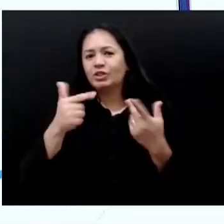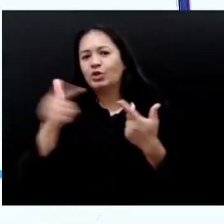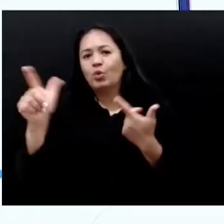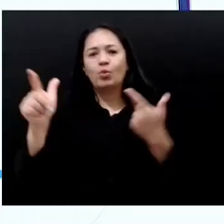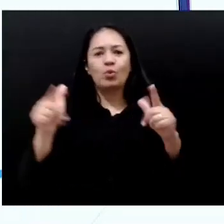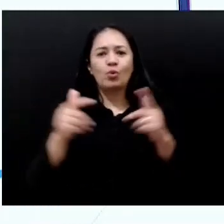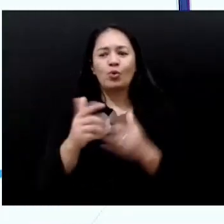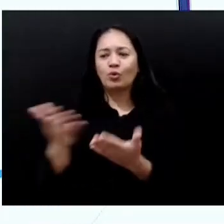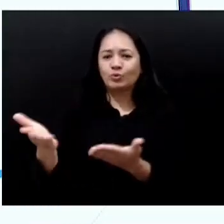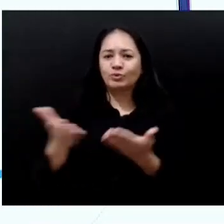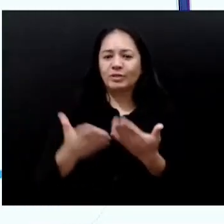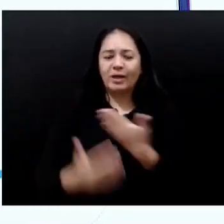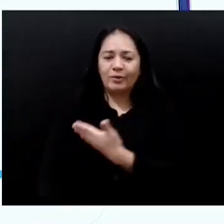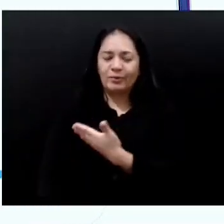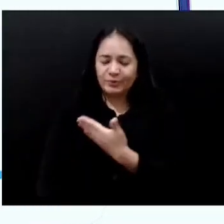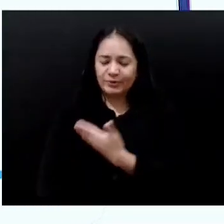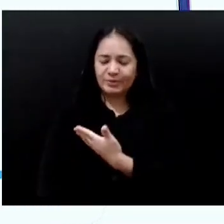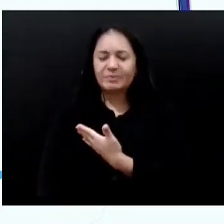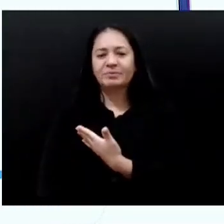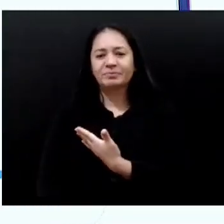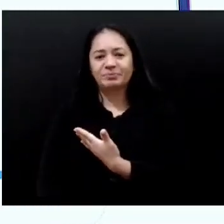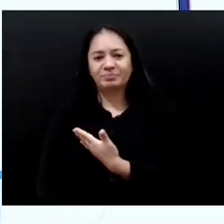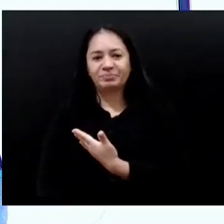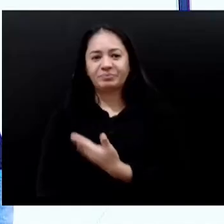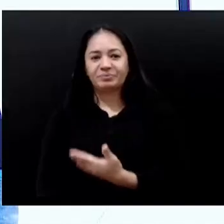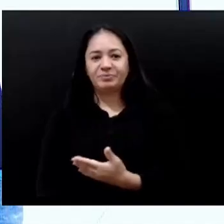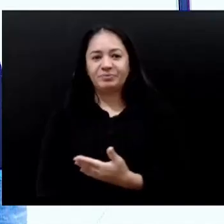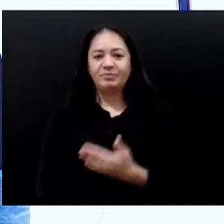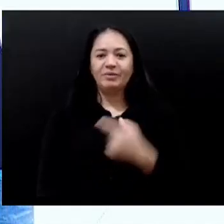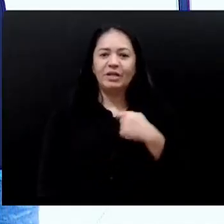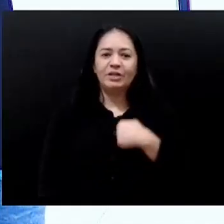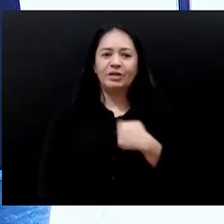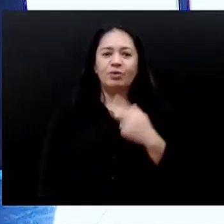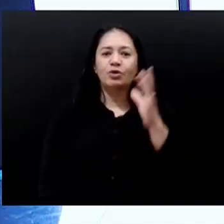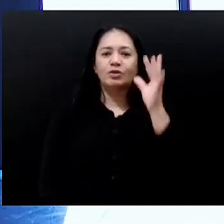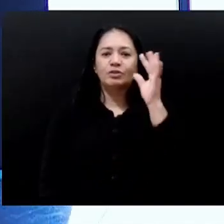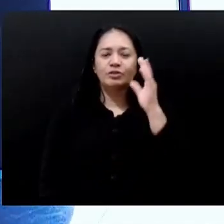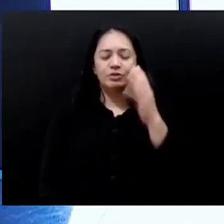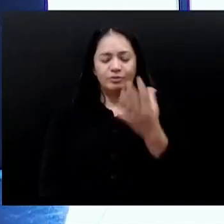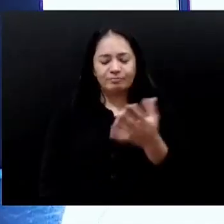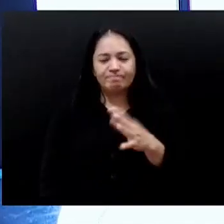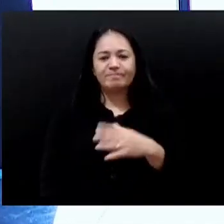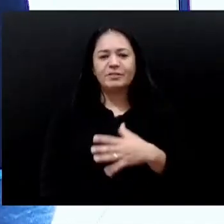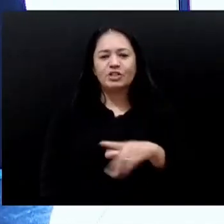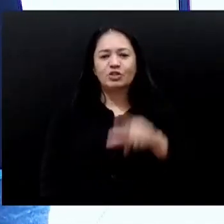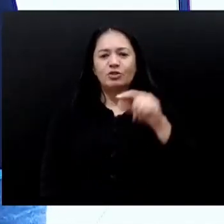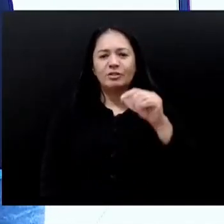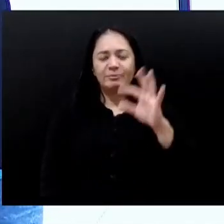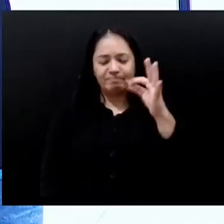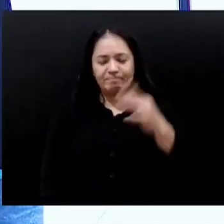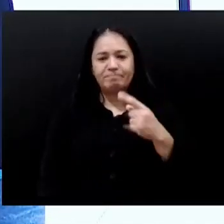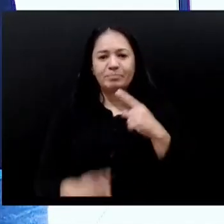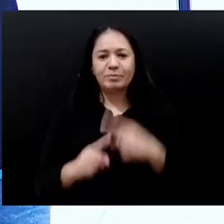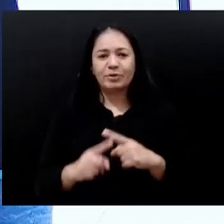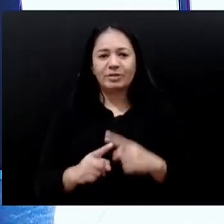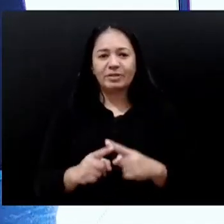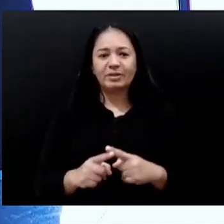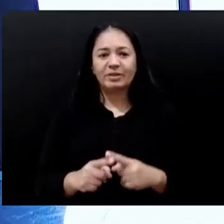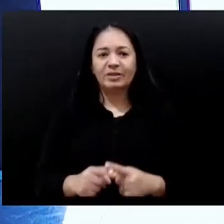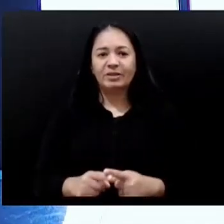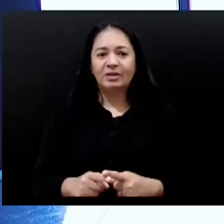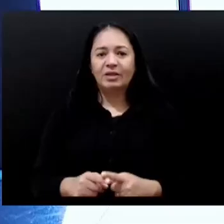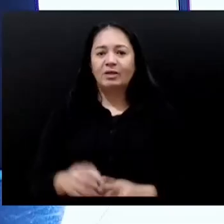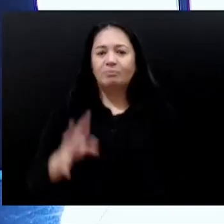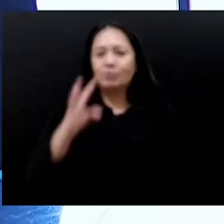Arthur. E eu fiz questão de vir aqui hoje. Primeiro porque a admiração que eu tenho pela